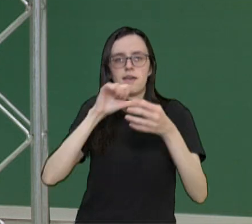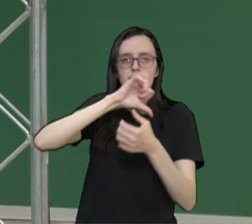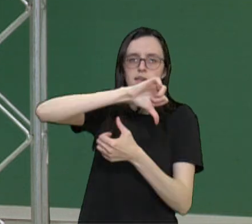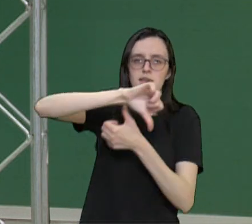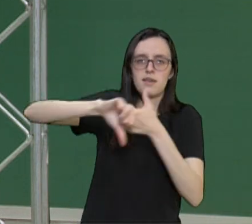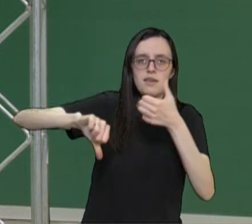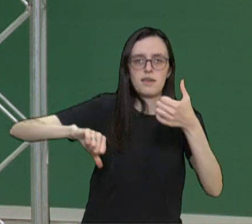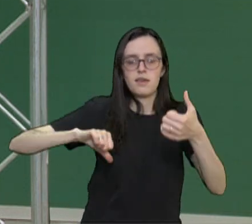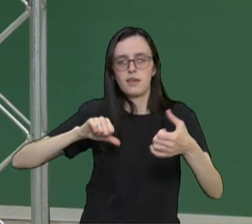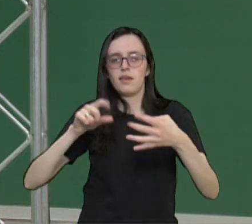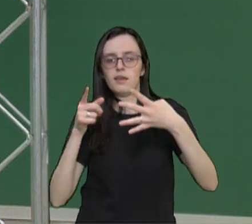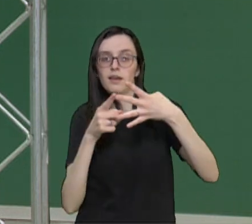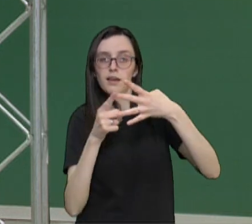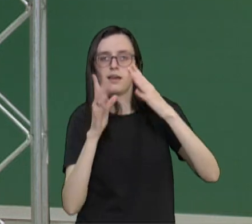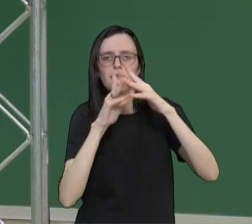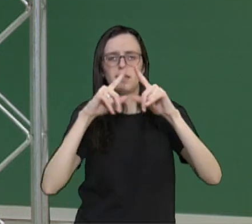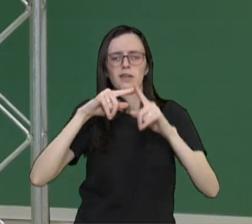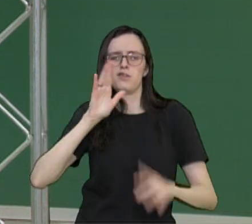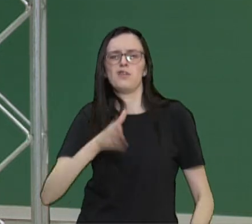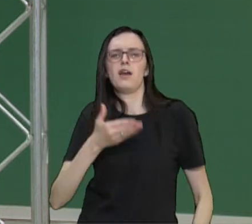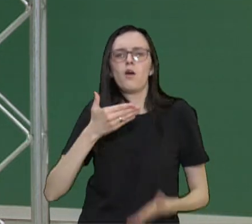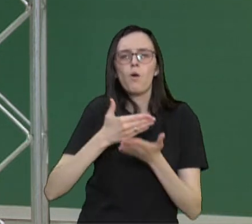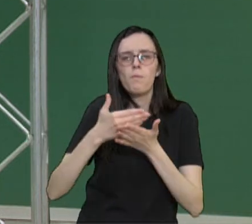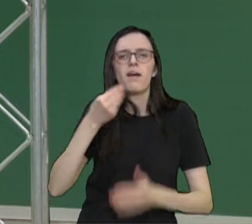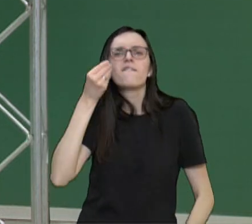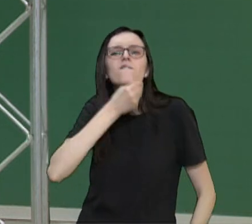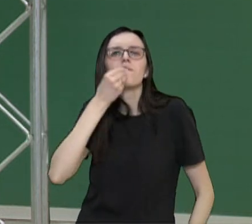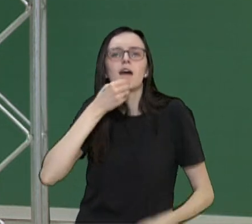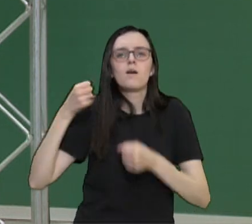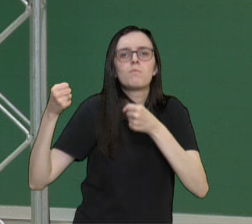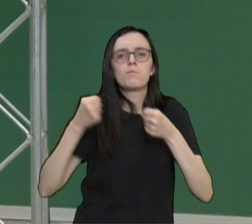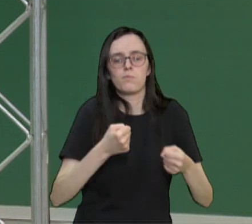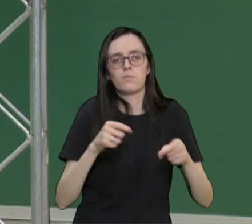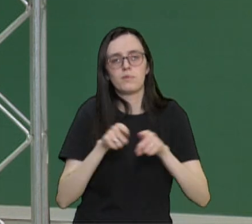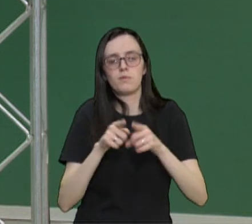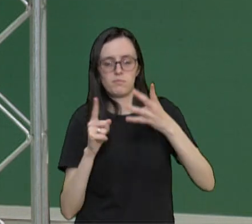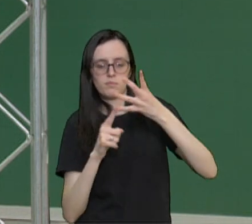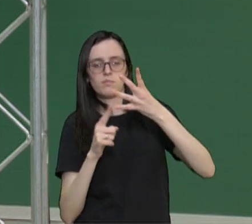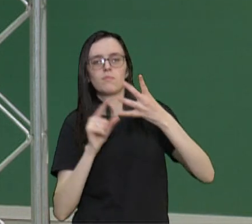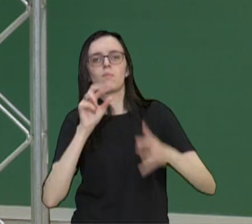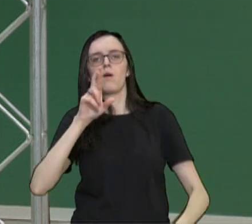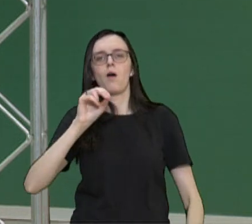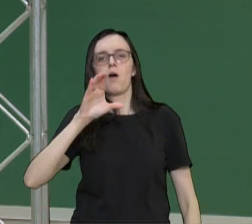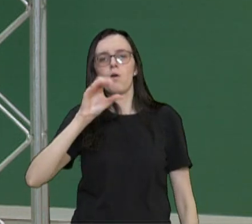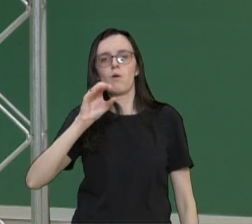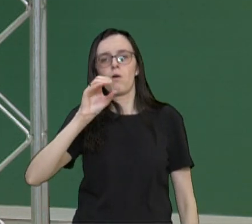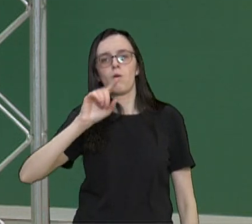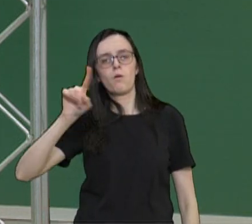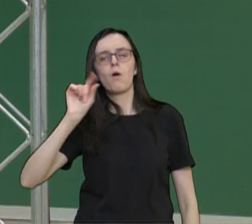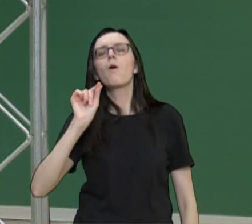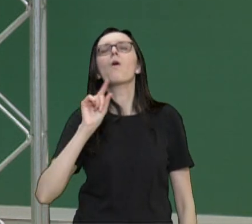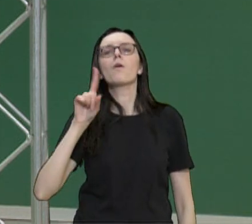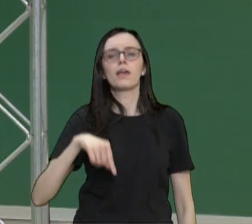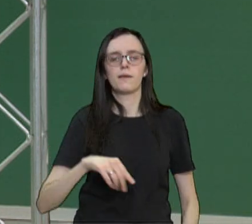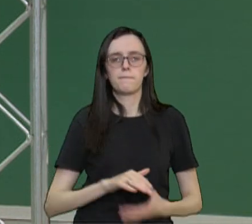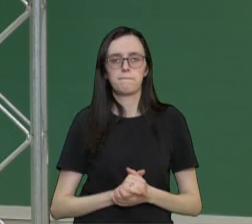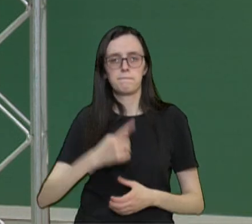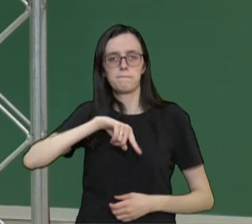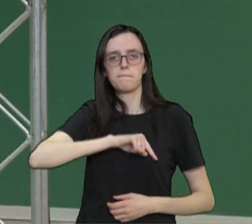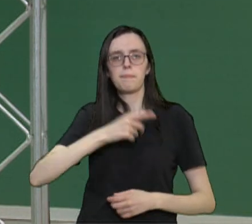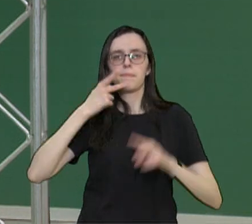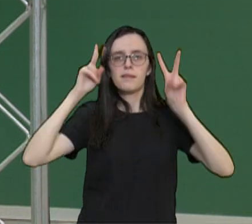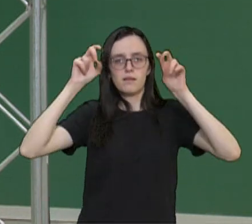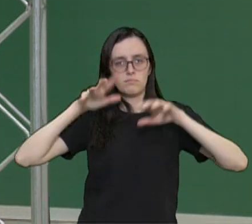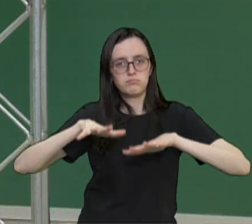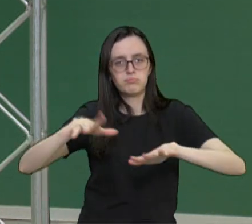ele vai surgir com artistas fazendo as coisas da maneira deles. E o Rococó, né? Que ela não vai surgir, aqui a gente está falando de